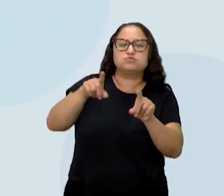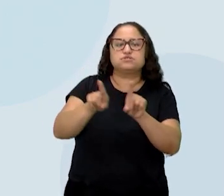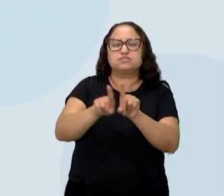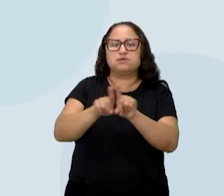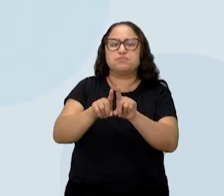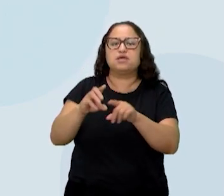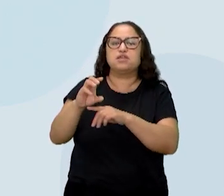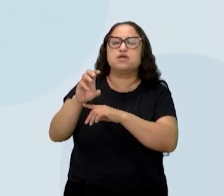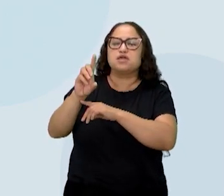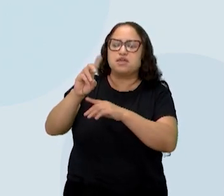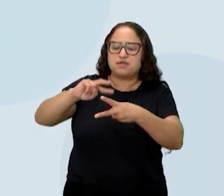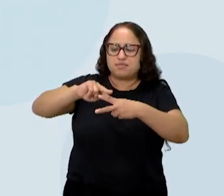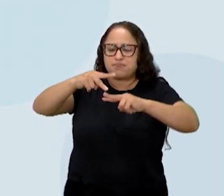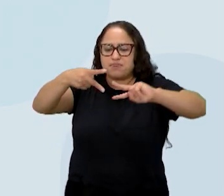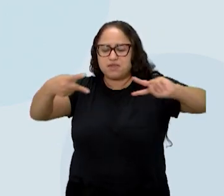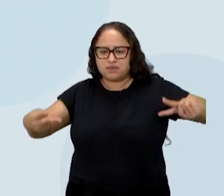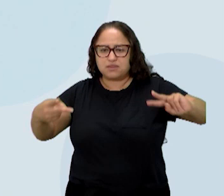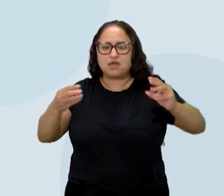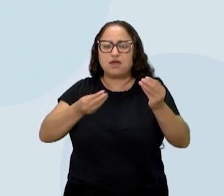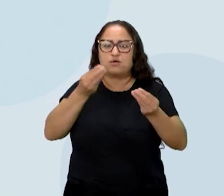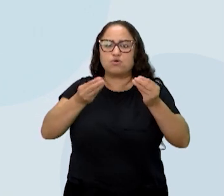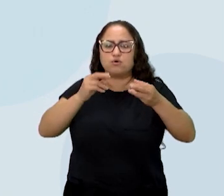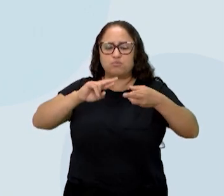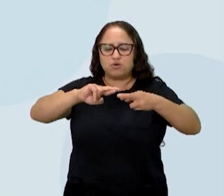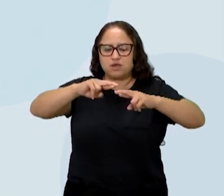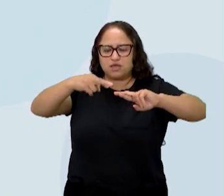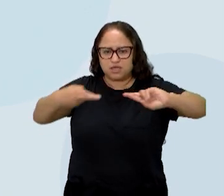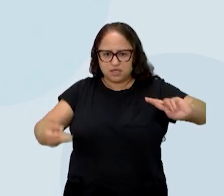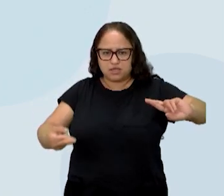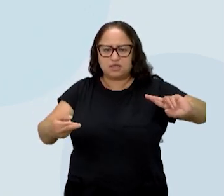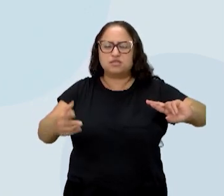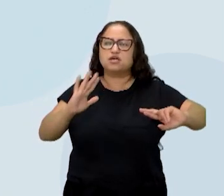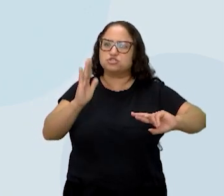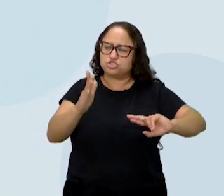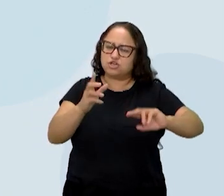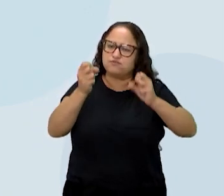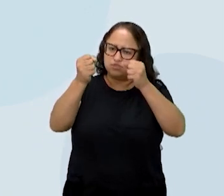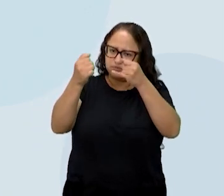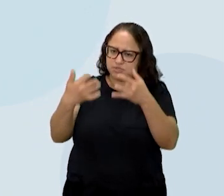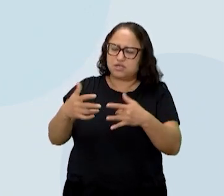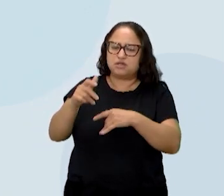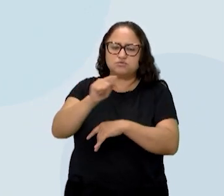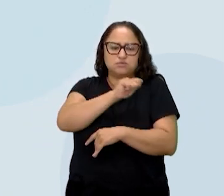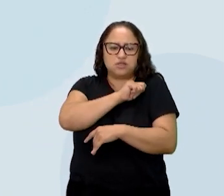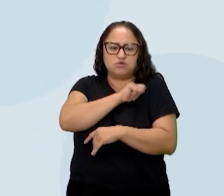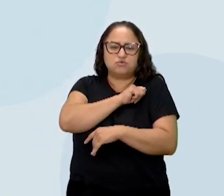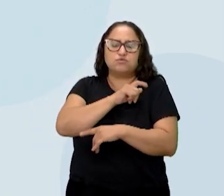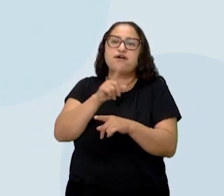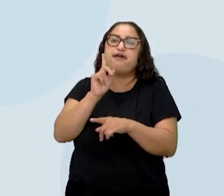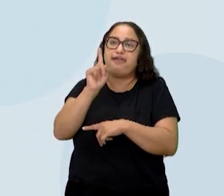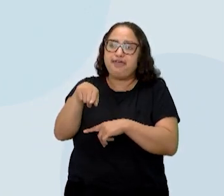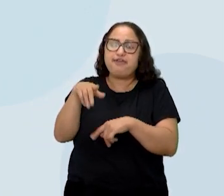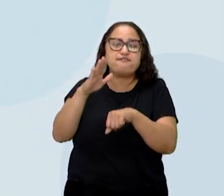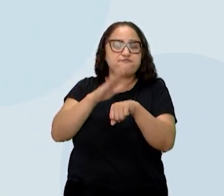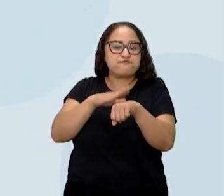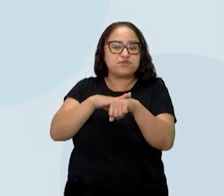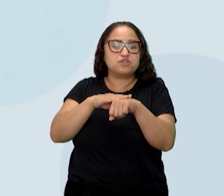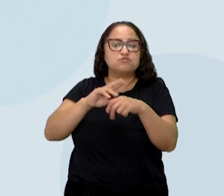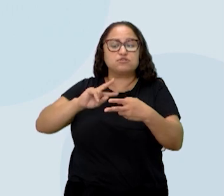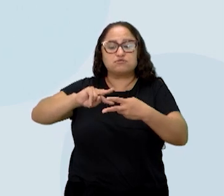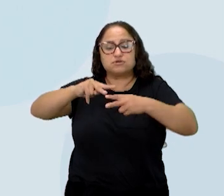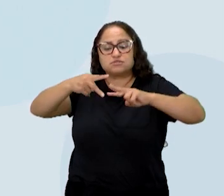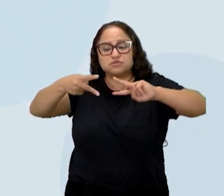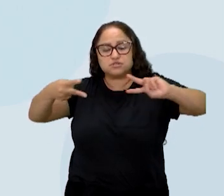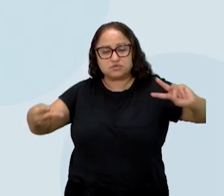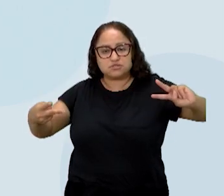quanto o RNA, que foram também o que os nossos alunos citaram, é produzido aí no núcleo, e esse RNA depois